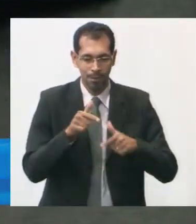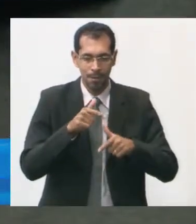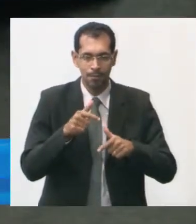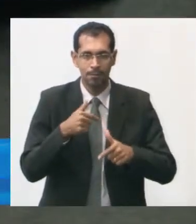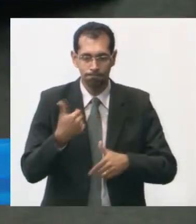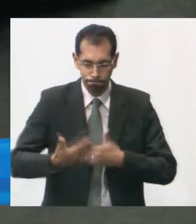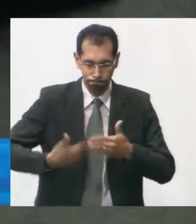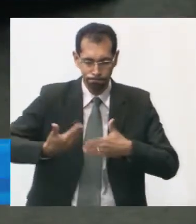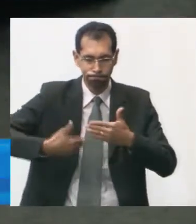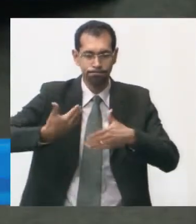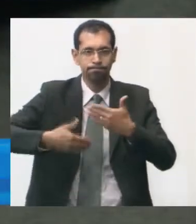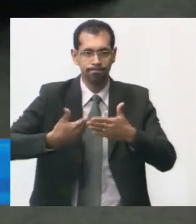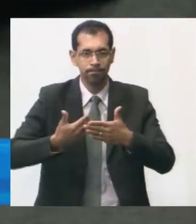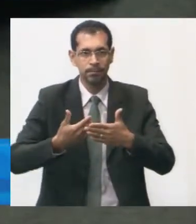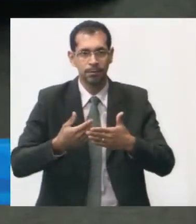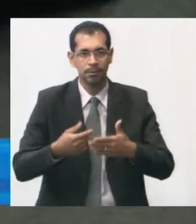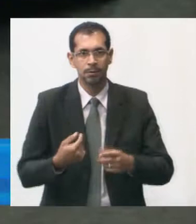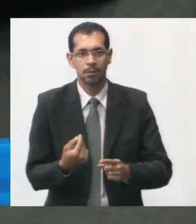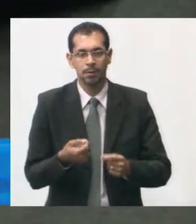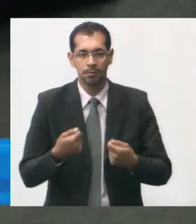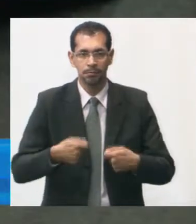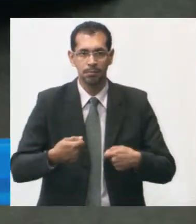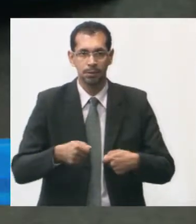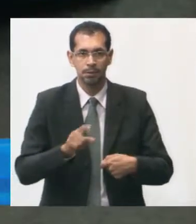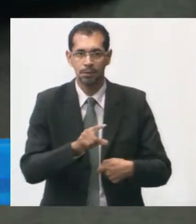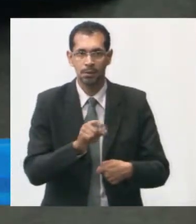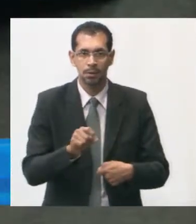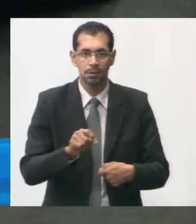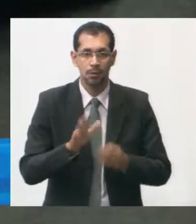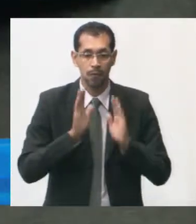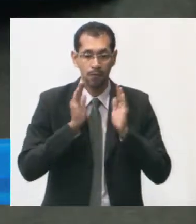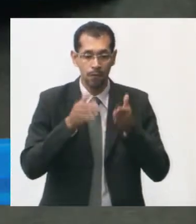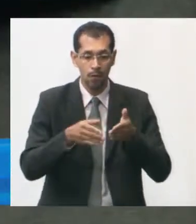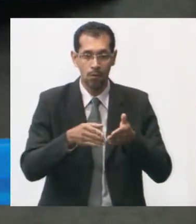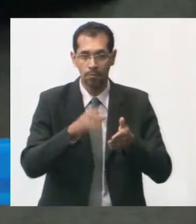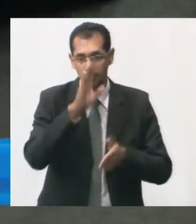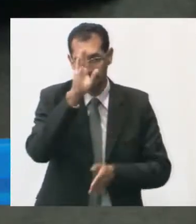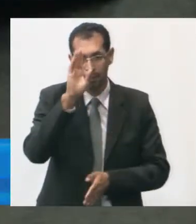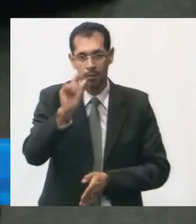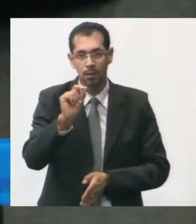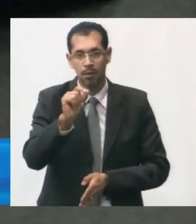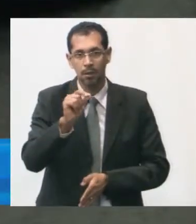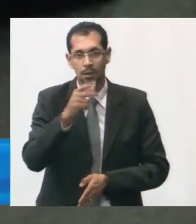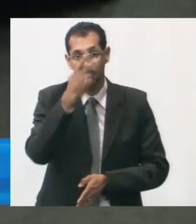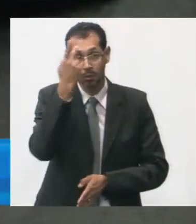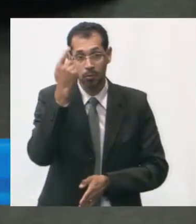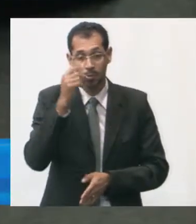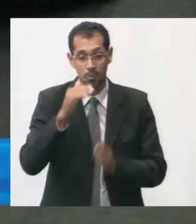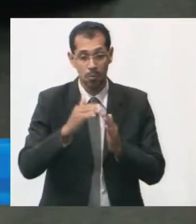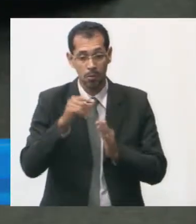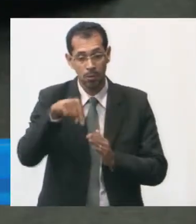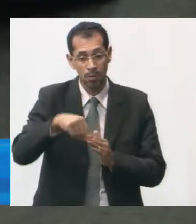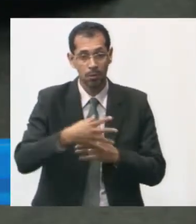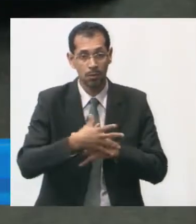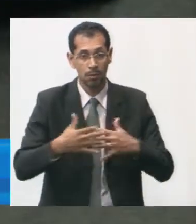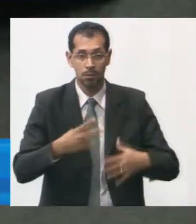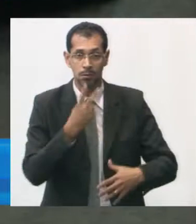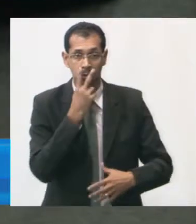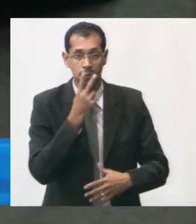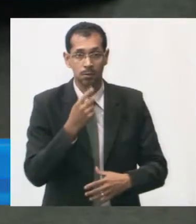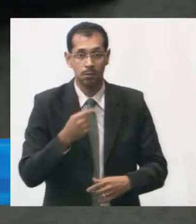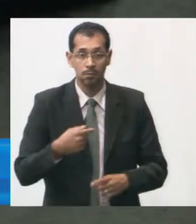O alvo precisa ser o morador de Vitória. As críticas vão surgindo pela dependência.